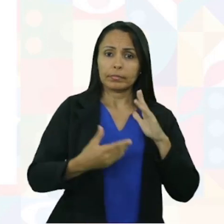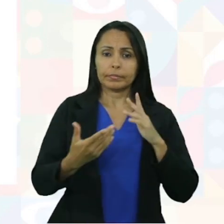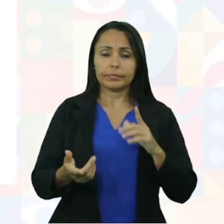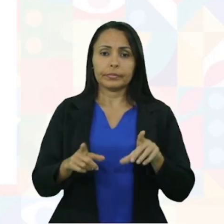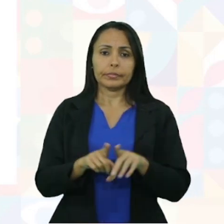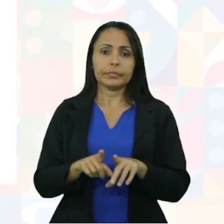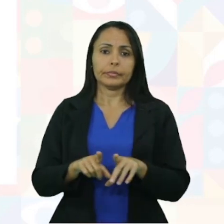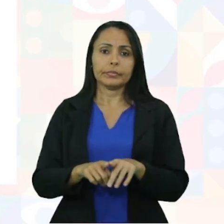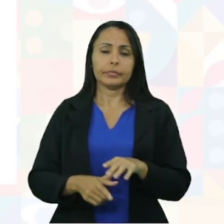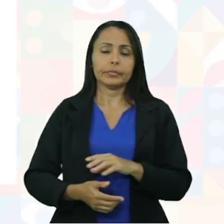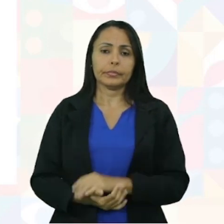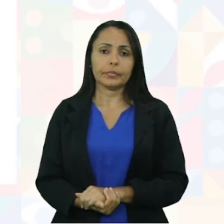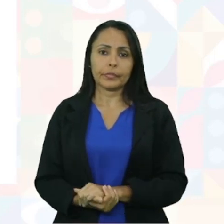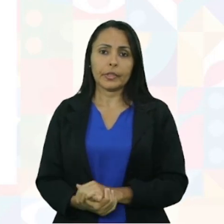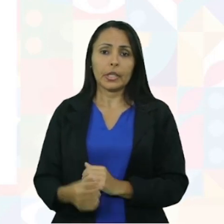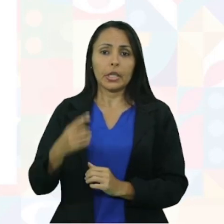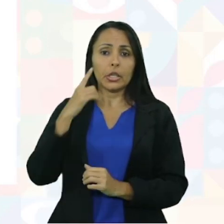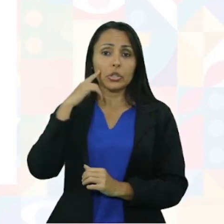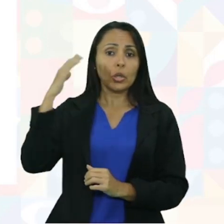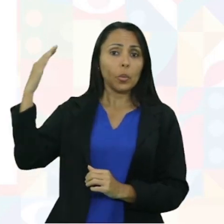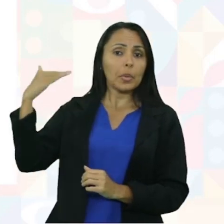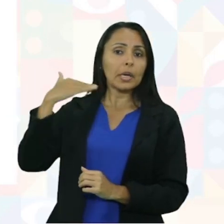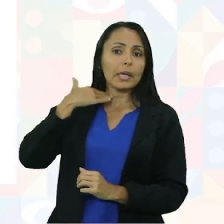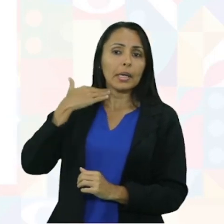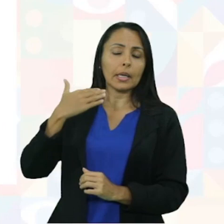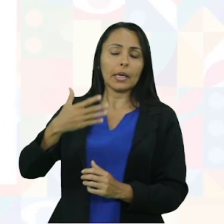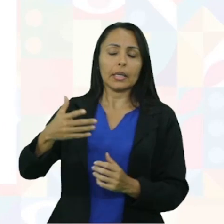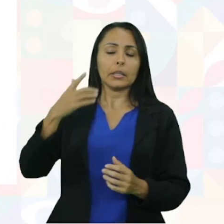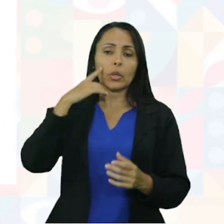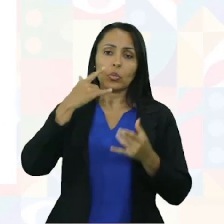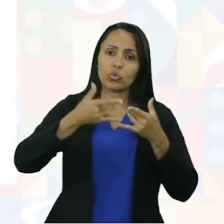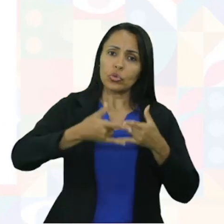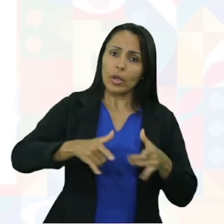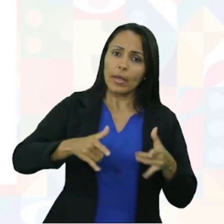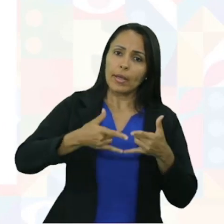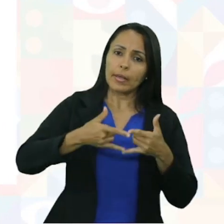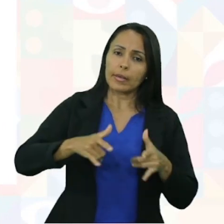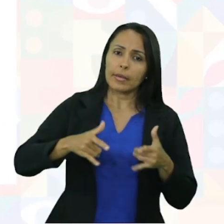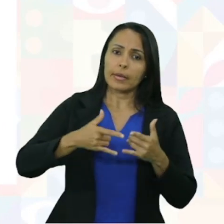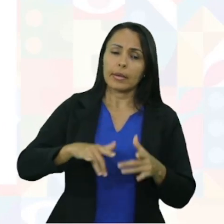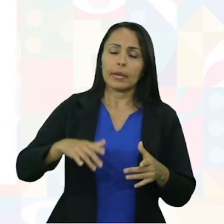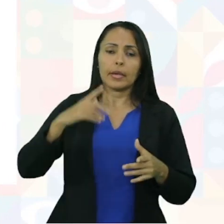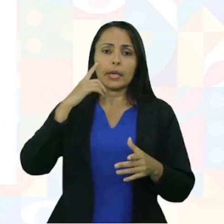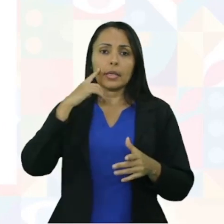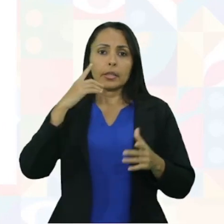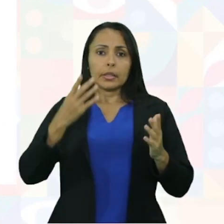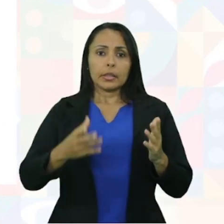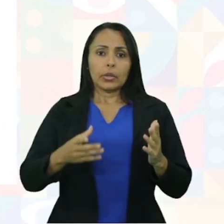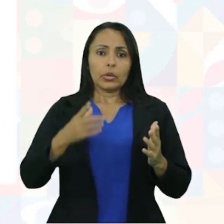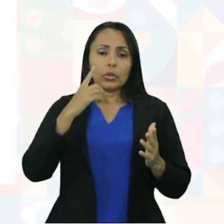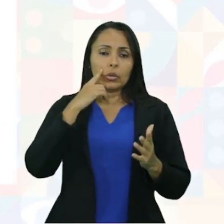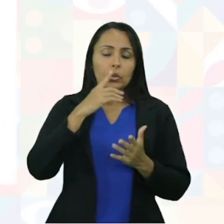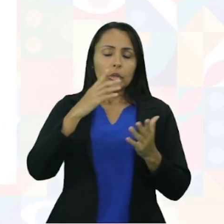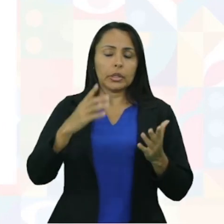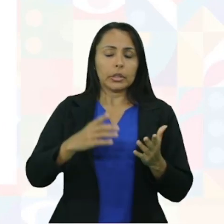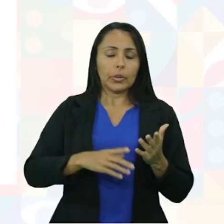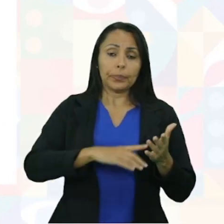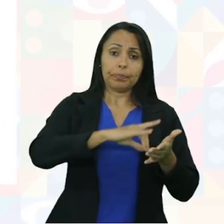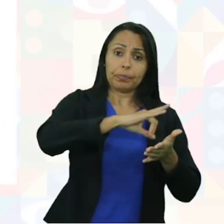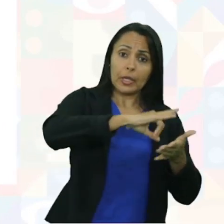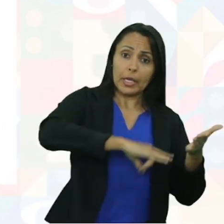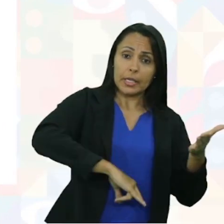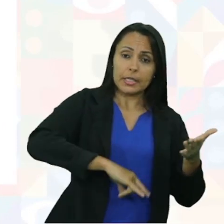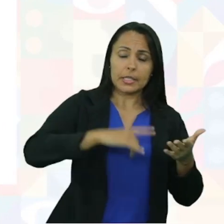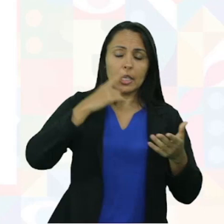liquidação, extrato bancário, entrada e saída de cheques, nota fiscal eletrônica e recibos nominais à escola